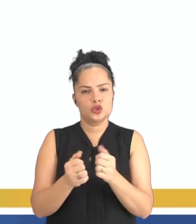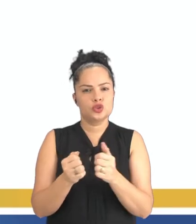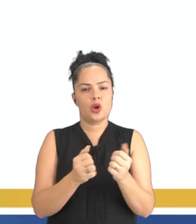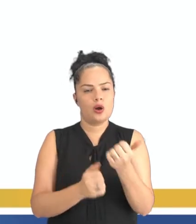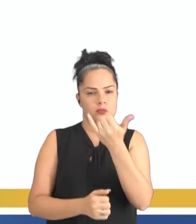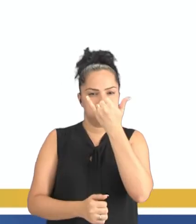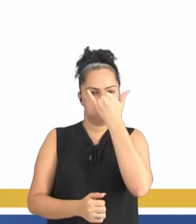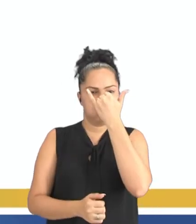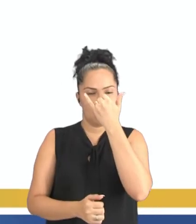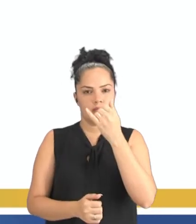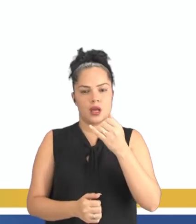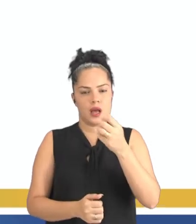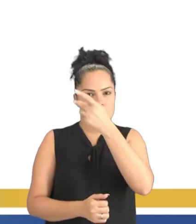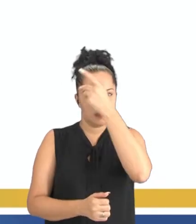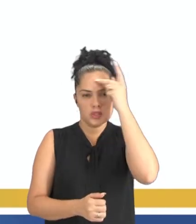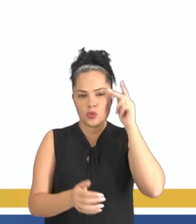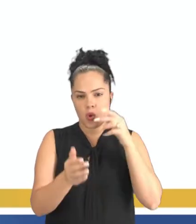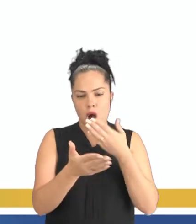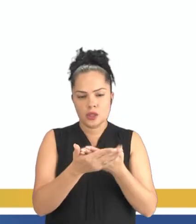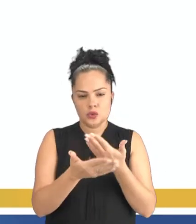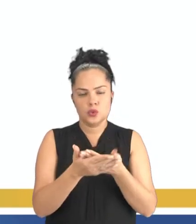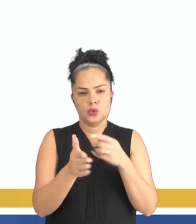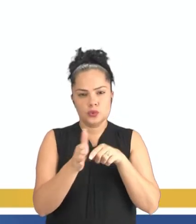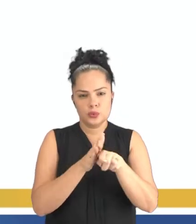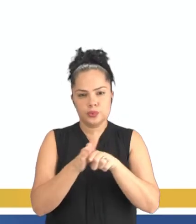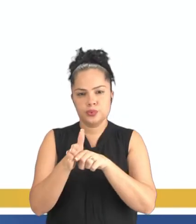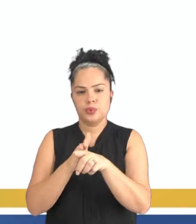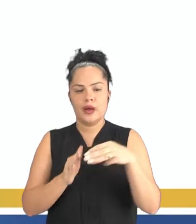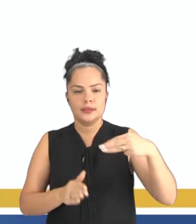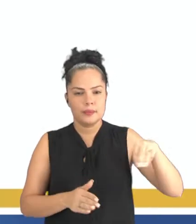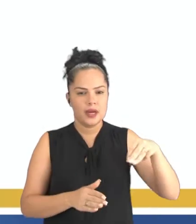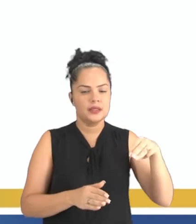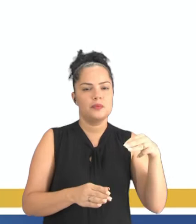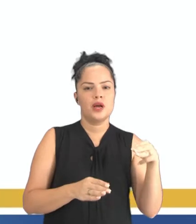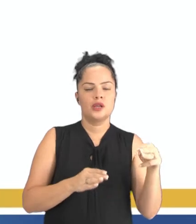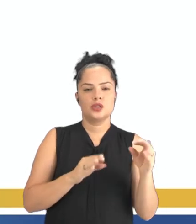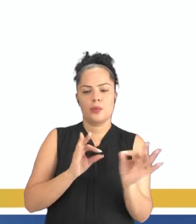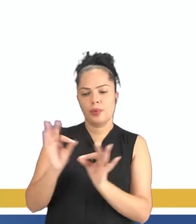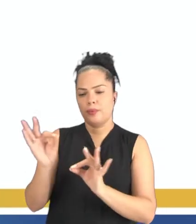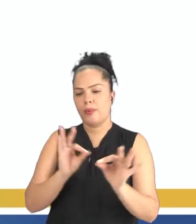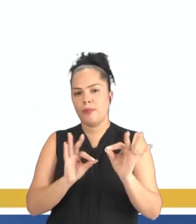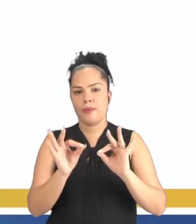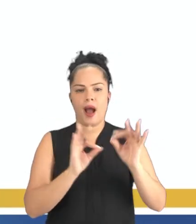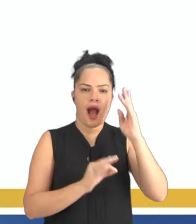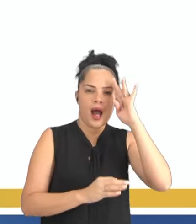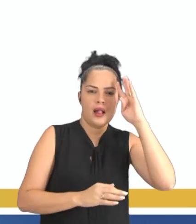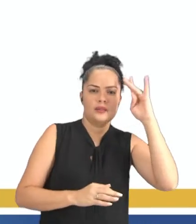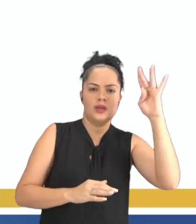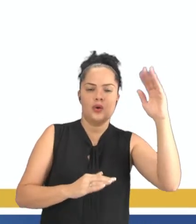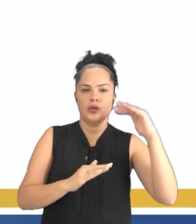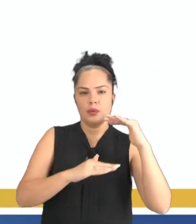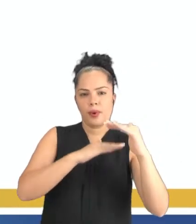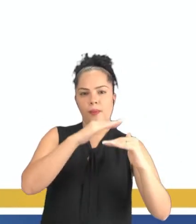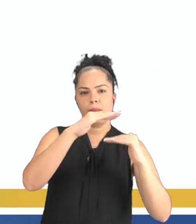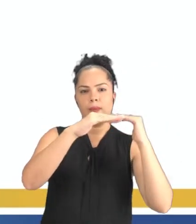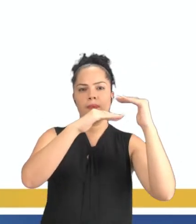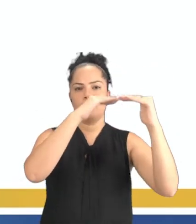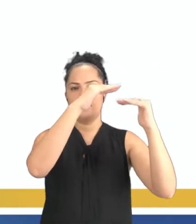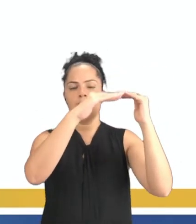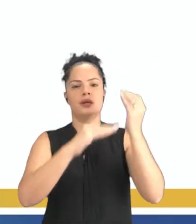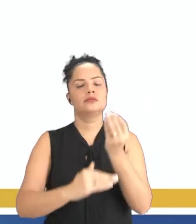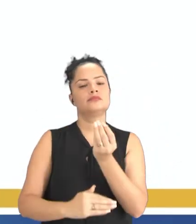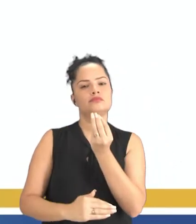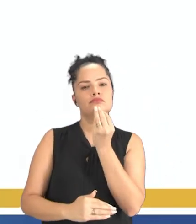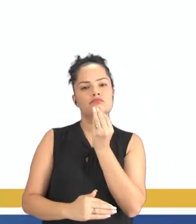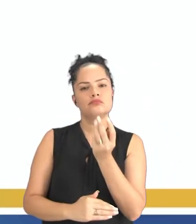ficavam refletindo sobre os resultados e construíam a teoria, né, gradativamente da probabilidade. Então aí, ó, é